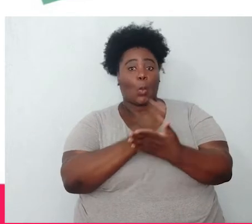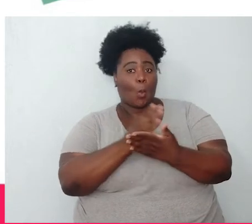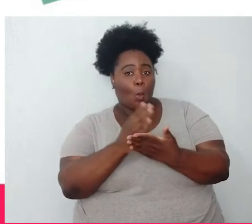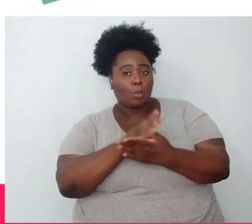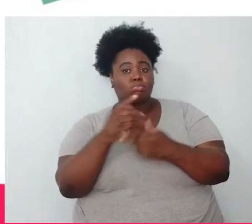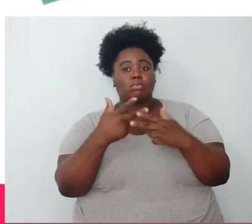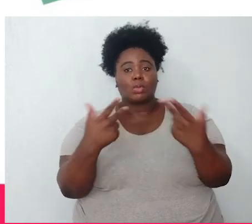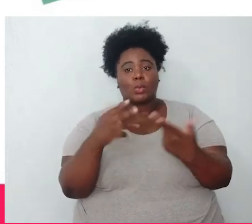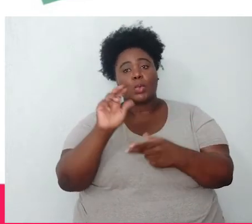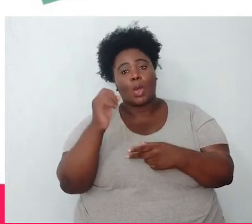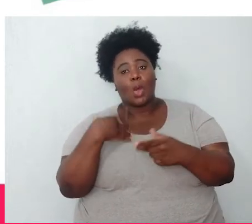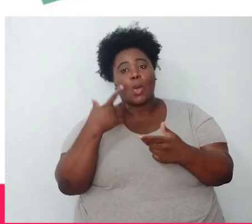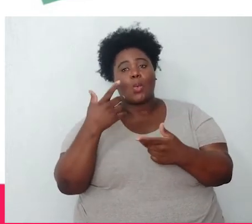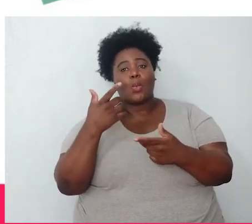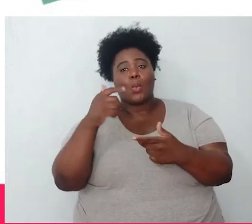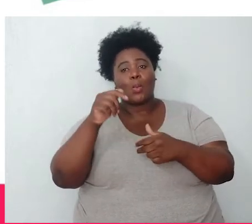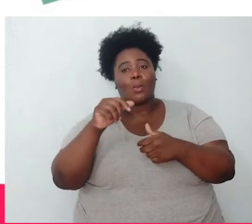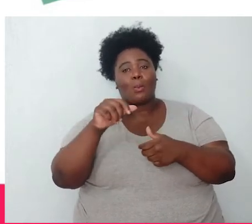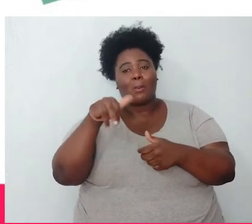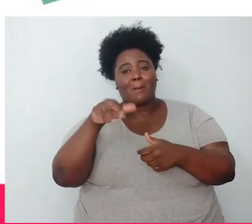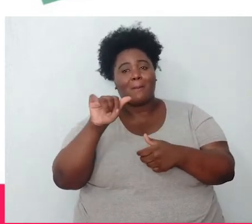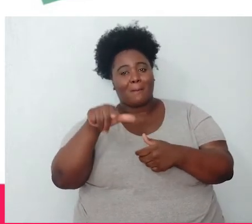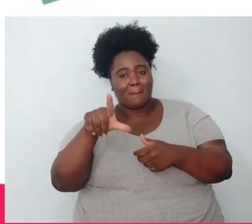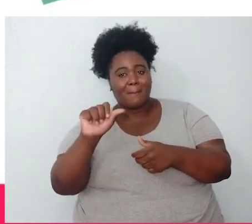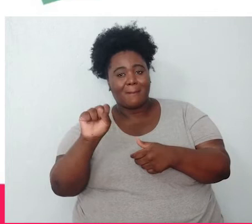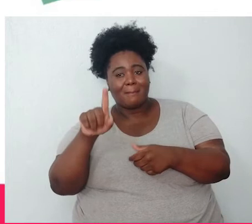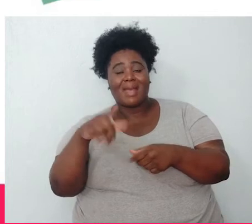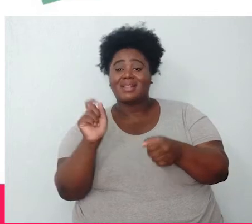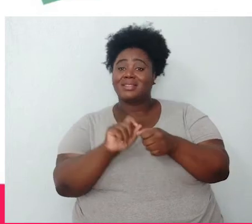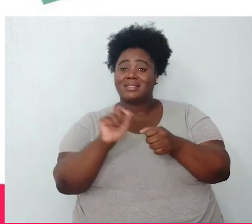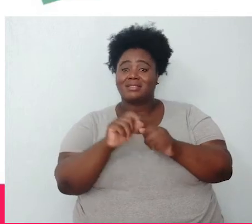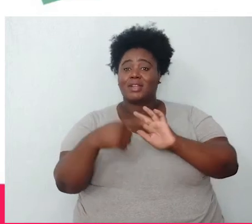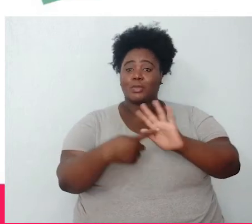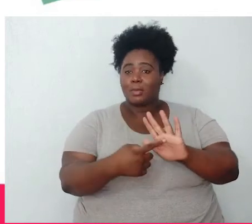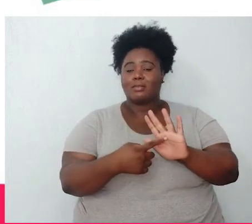alguns dispositivos ou máquinas performativas ali que estão